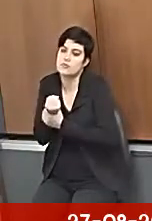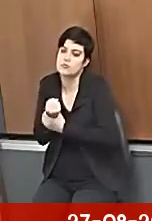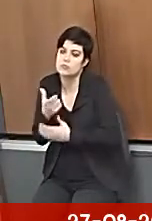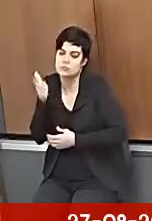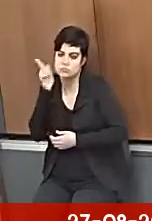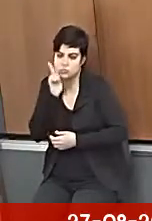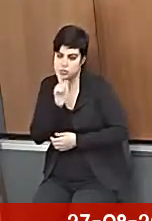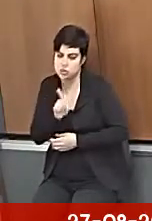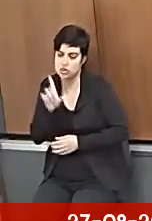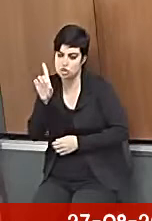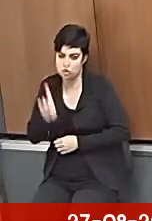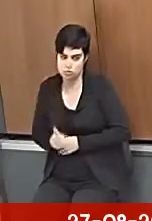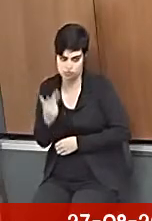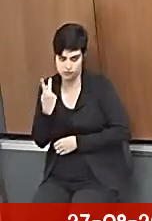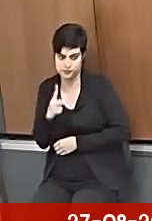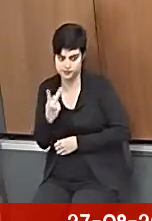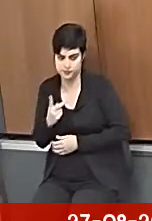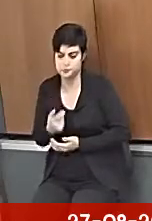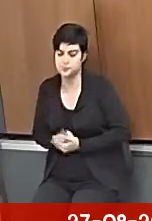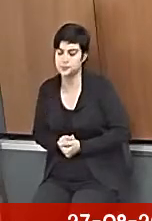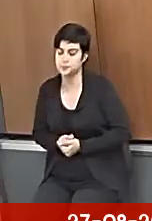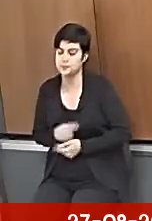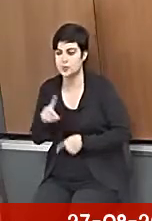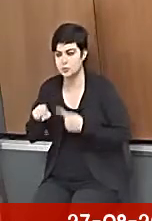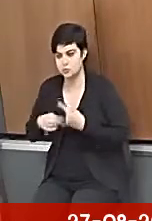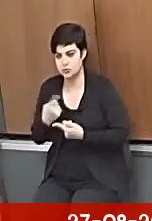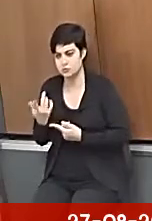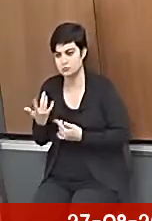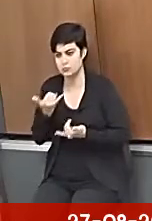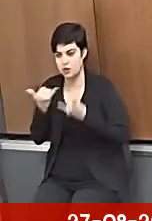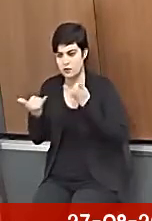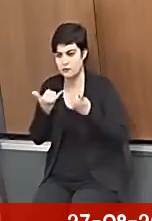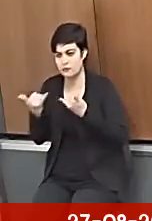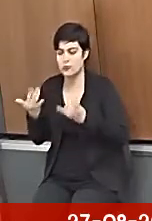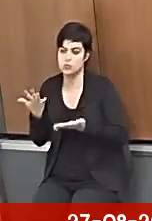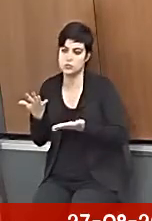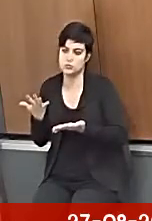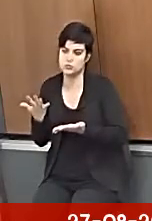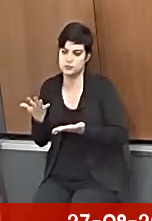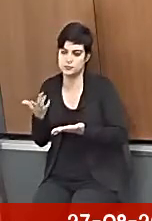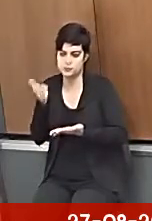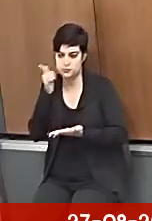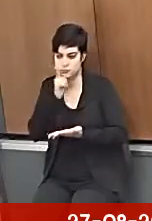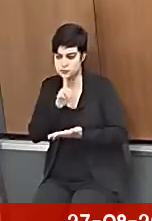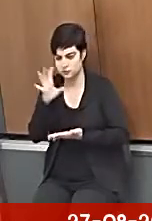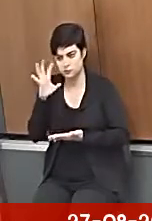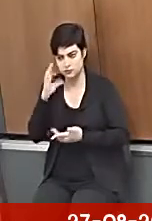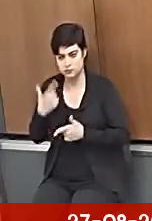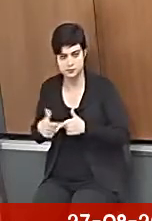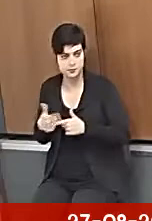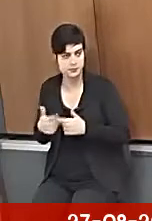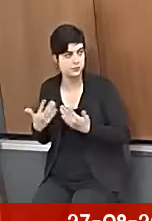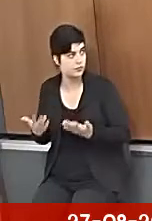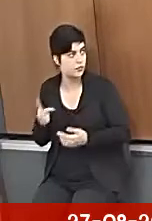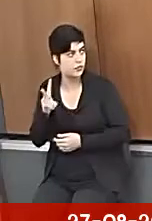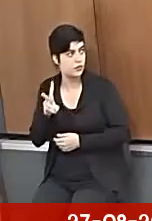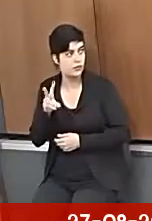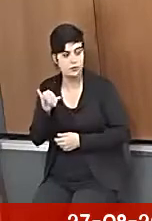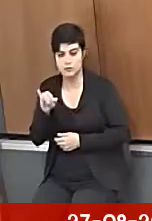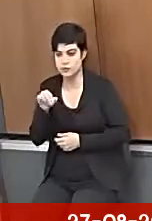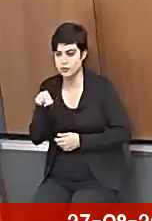público isso depois no final se troque o telefone pra buscar encaminhado vinícius sair brigado